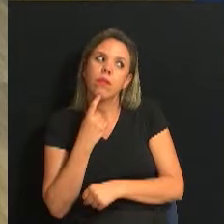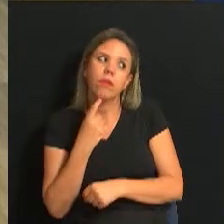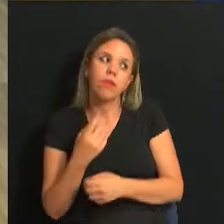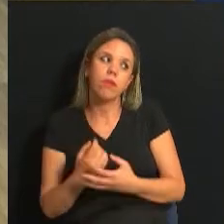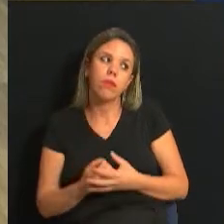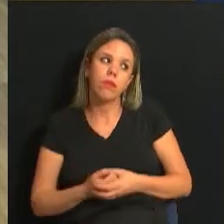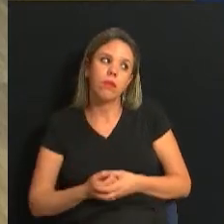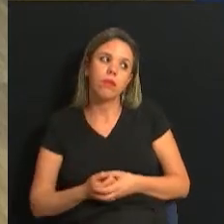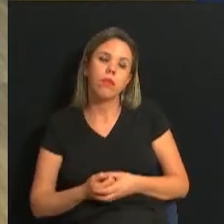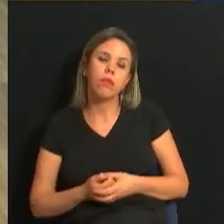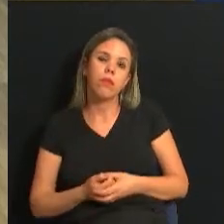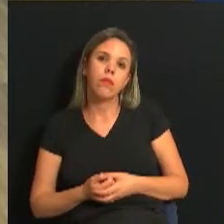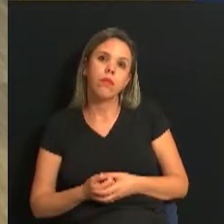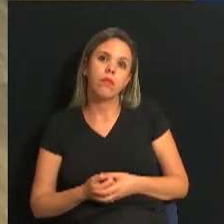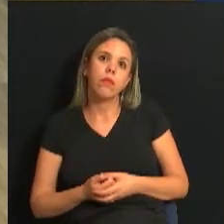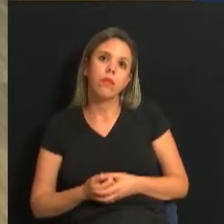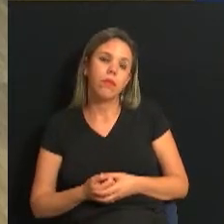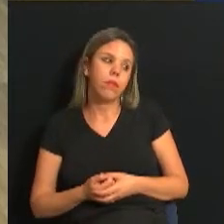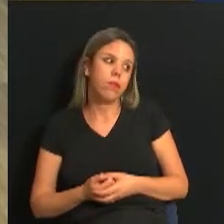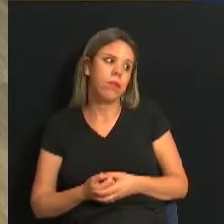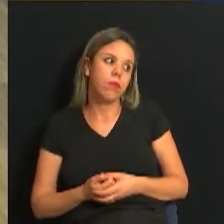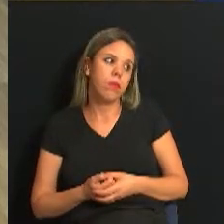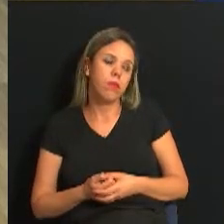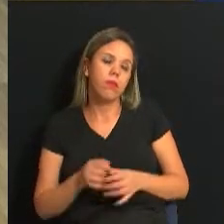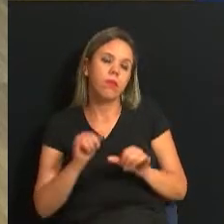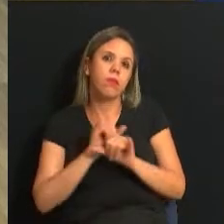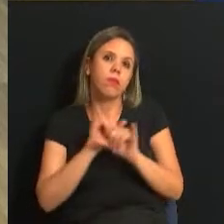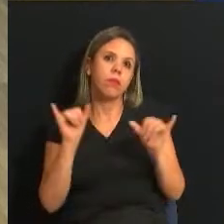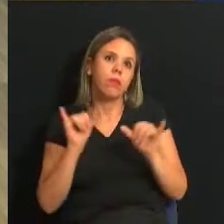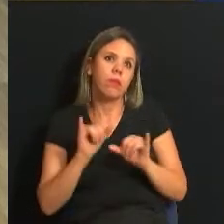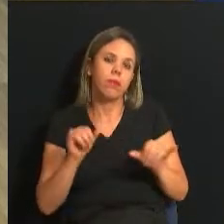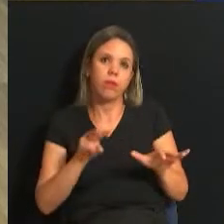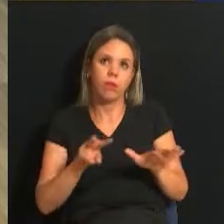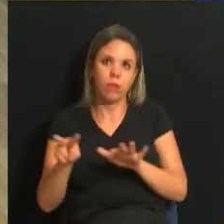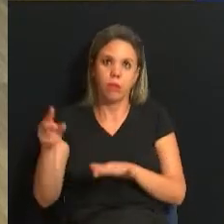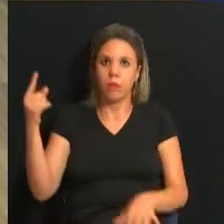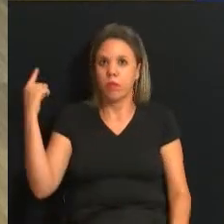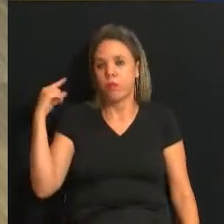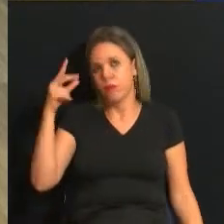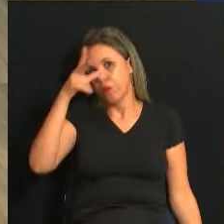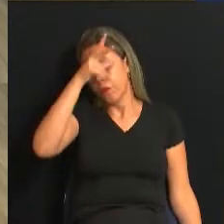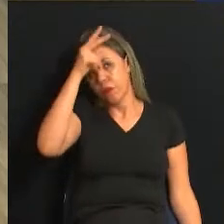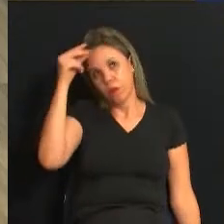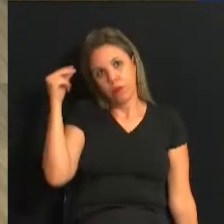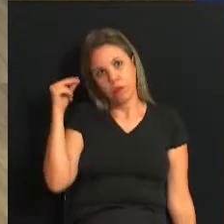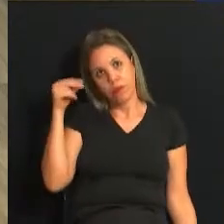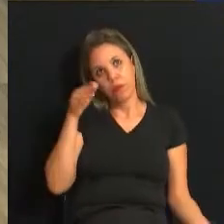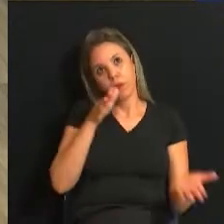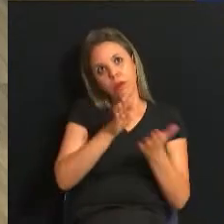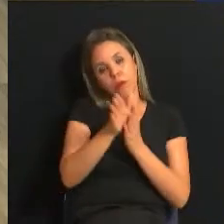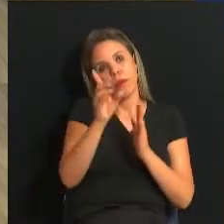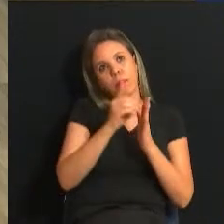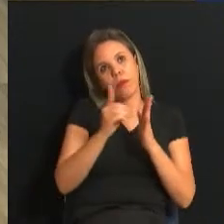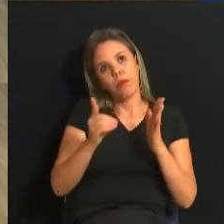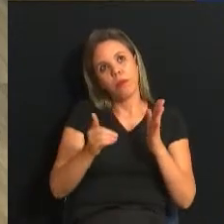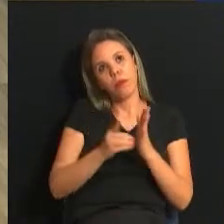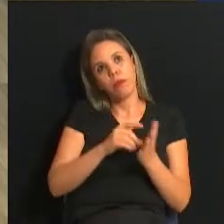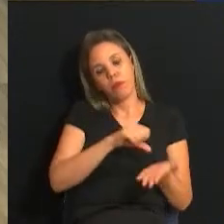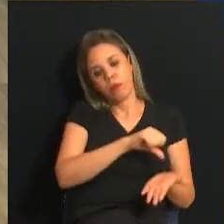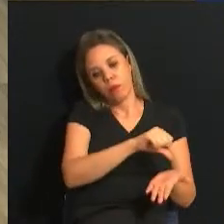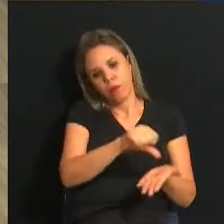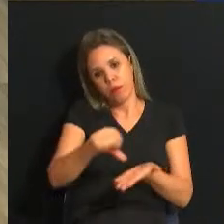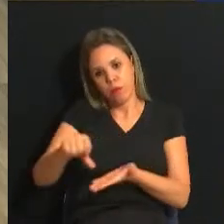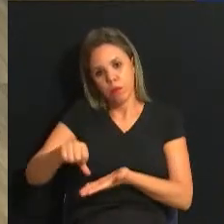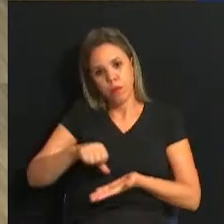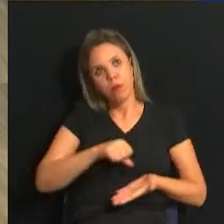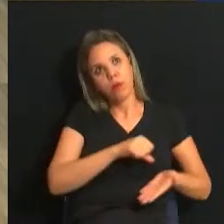vacina.campinas.sp.gov.br. Agora, Mirna Abreu, a gente repercute aqui porque na semana passada a Prefeitura publicou um decreto com pontos fixos